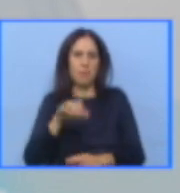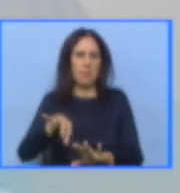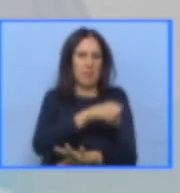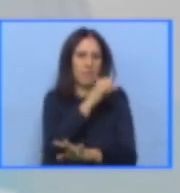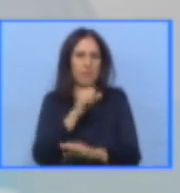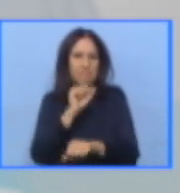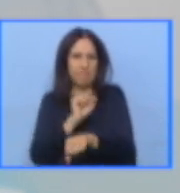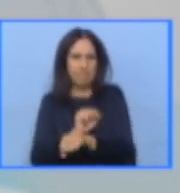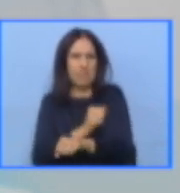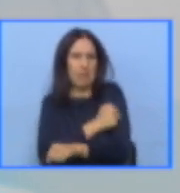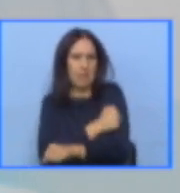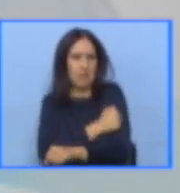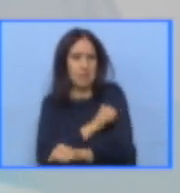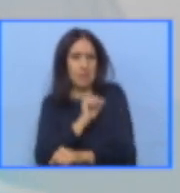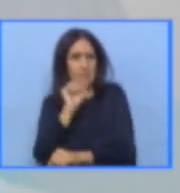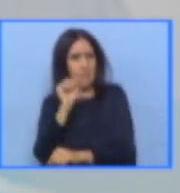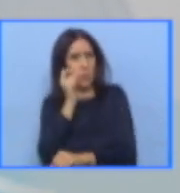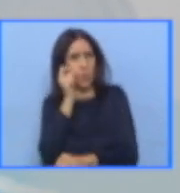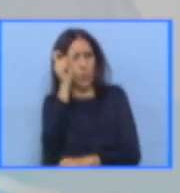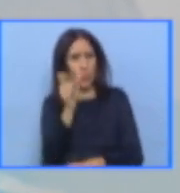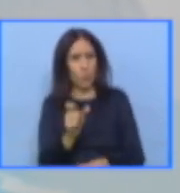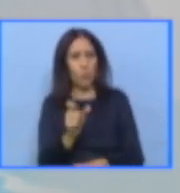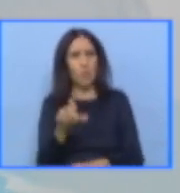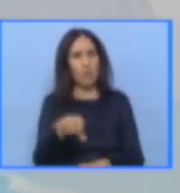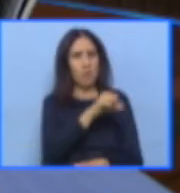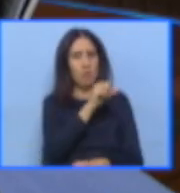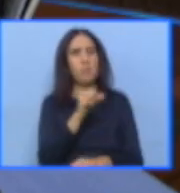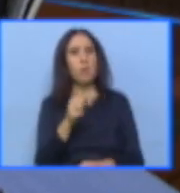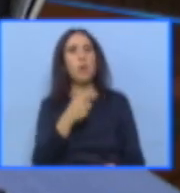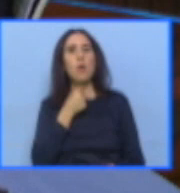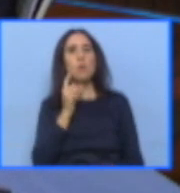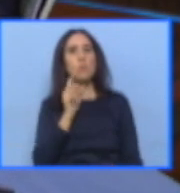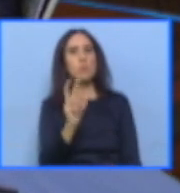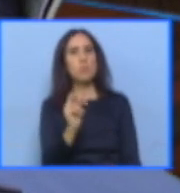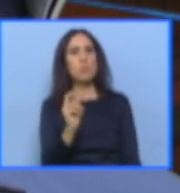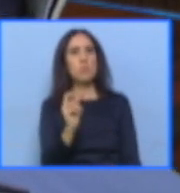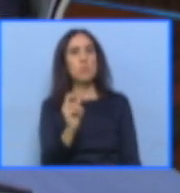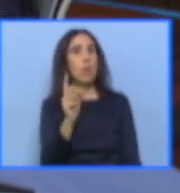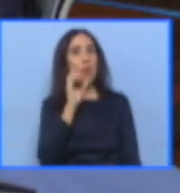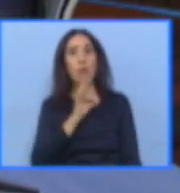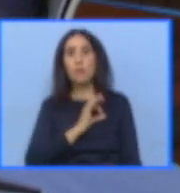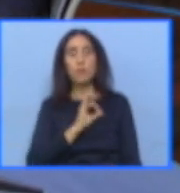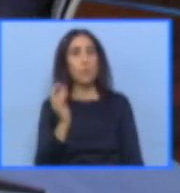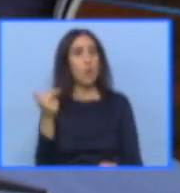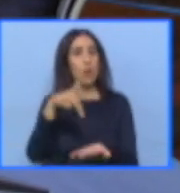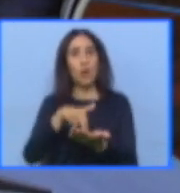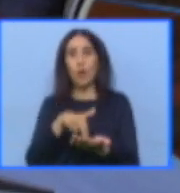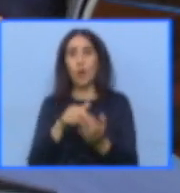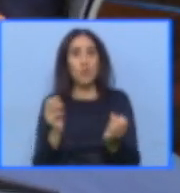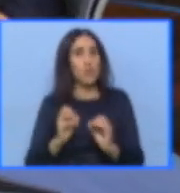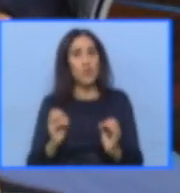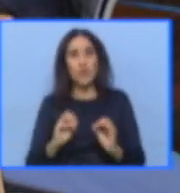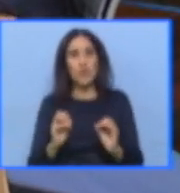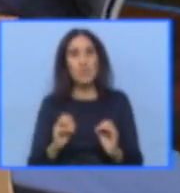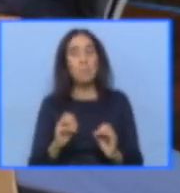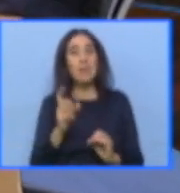os miúdos, leva-os para a casa dele. E então, nesse 13 de agosto, o que é que a senhora não aparece? Mas vai aparecer